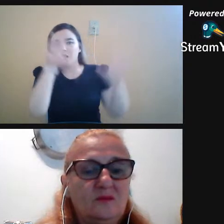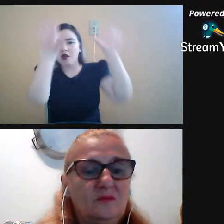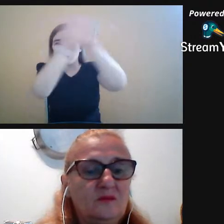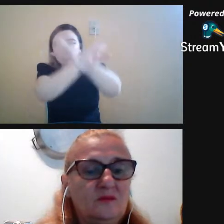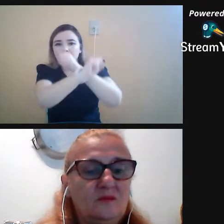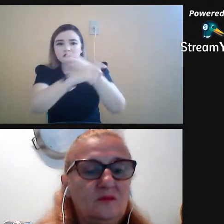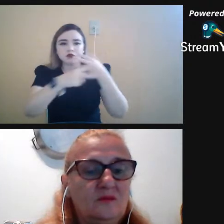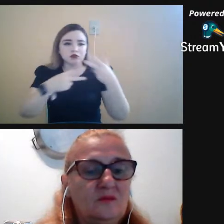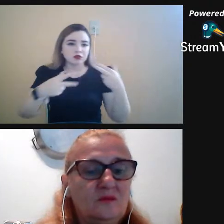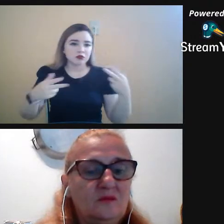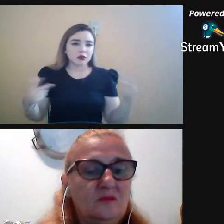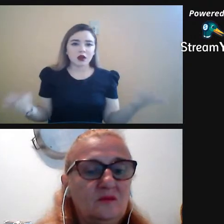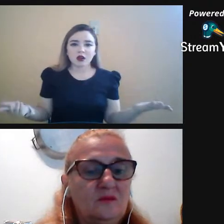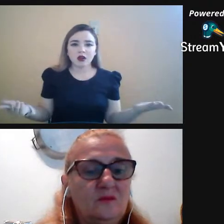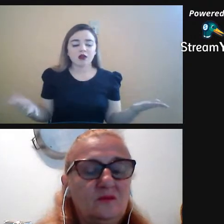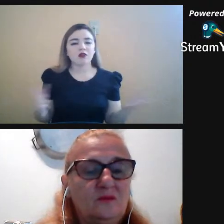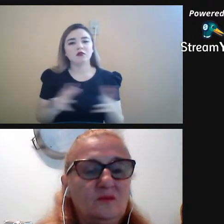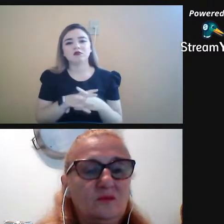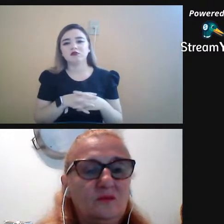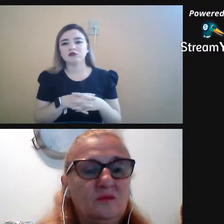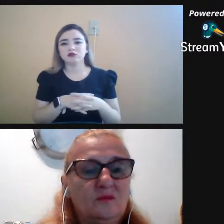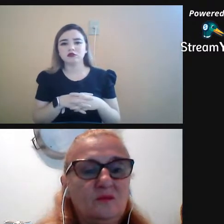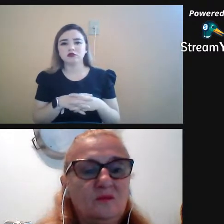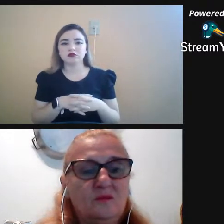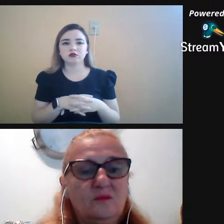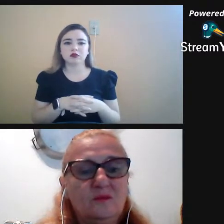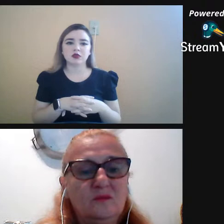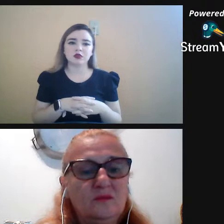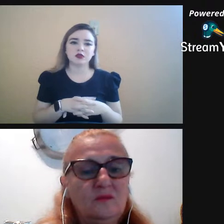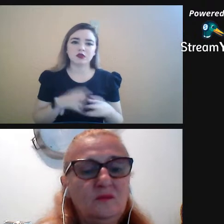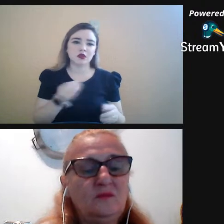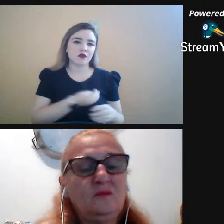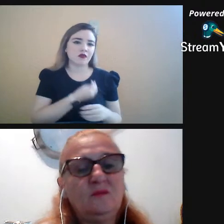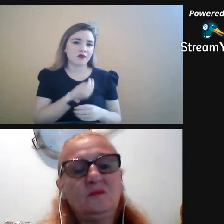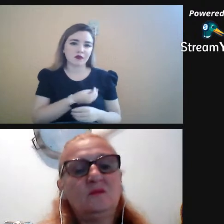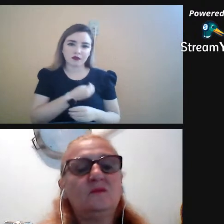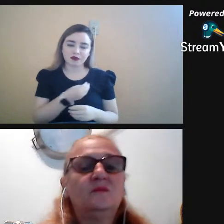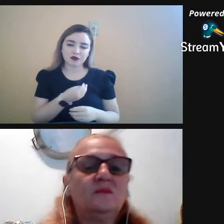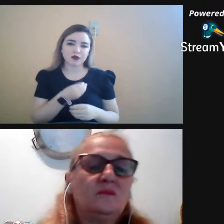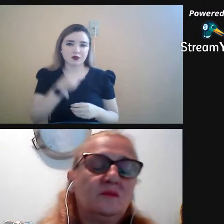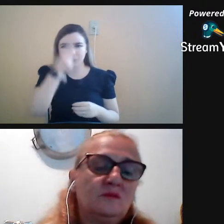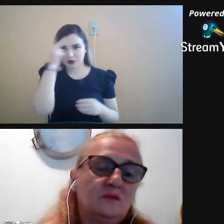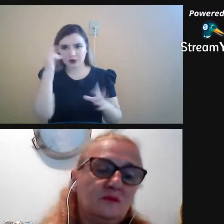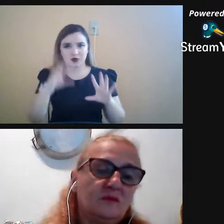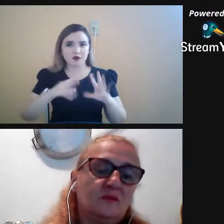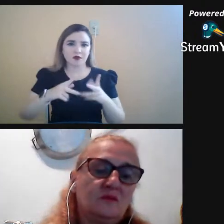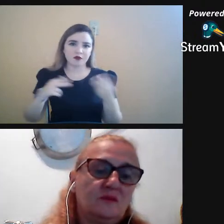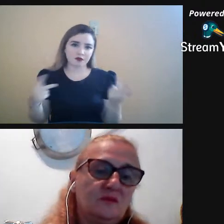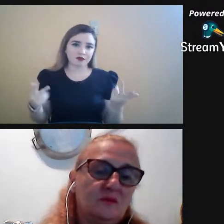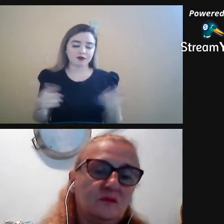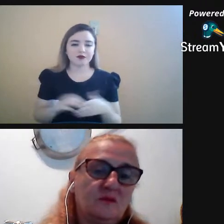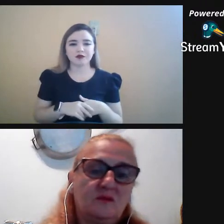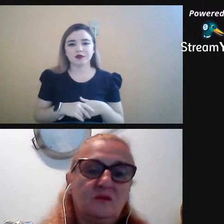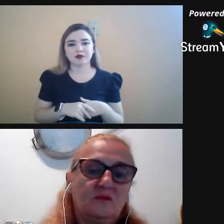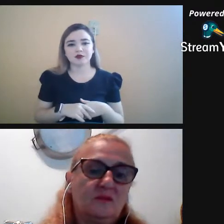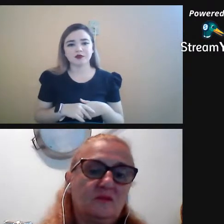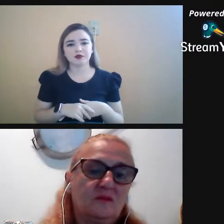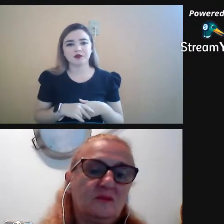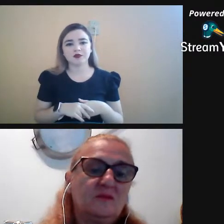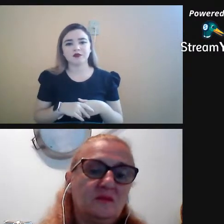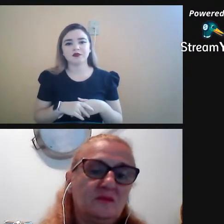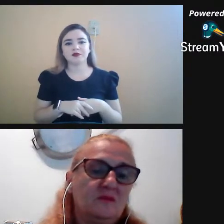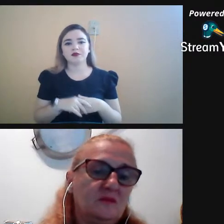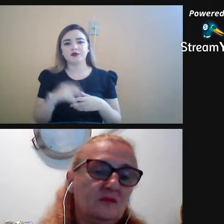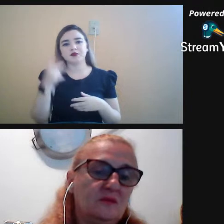só os outros seres vivos, né? O ser humano é um animal, né? É um ser vivo, um